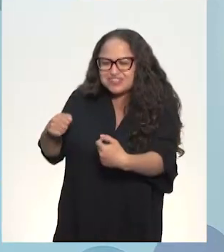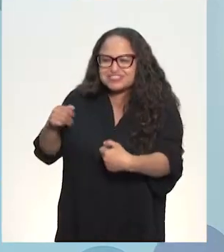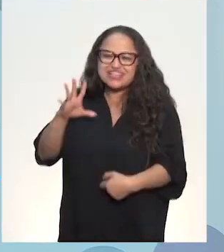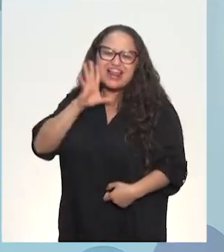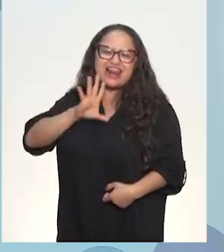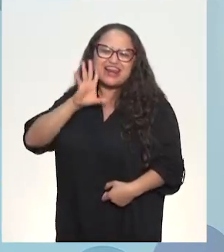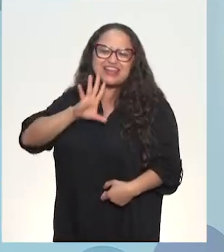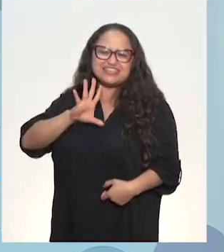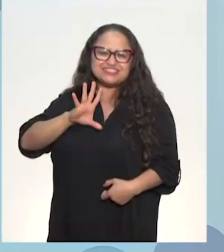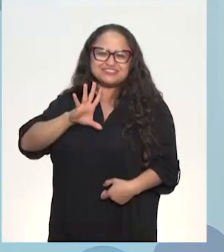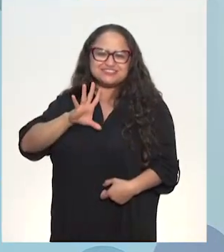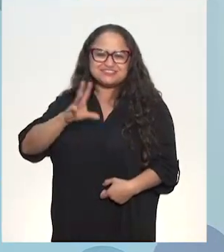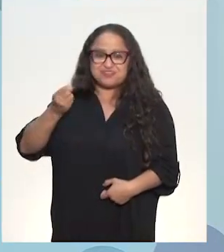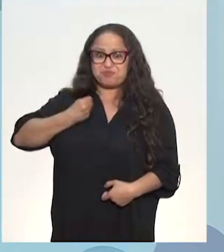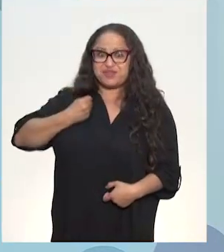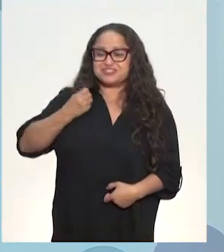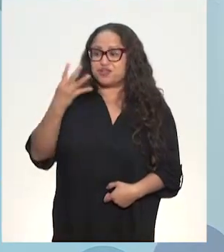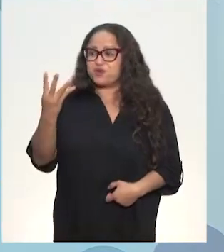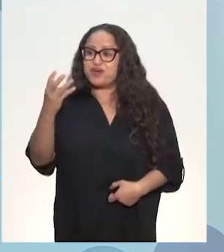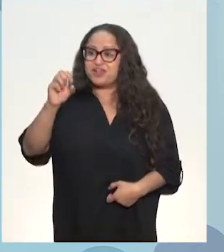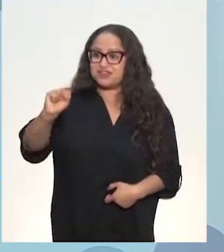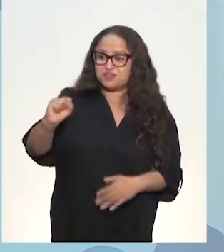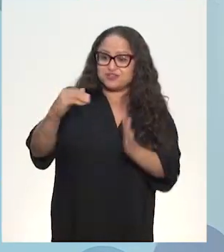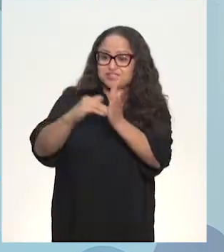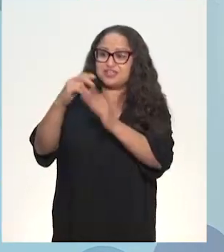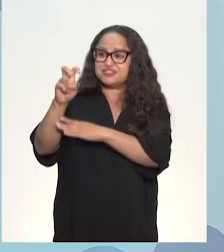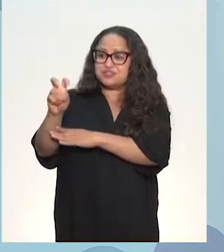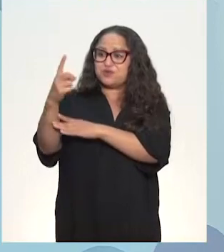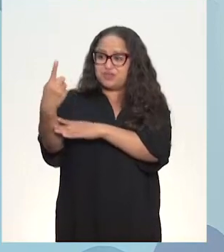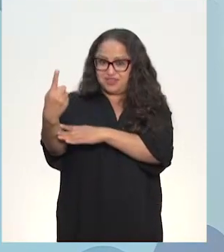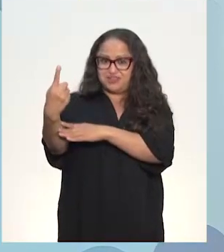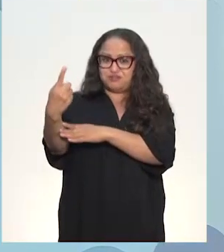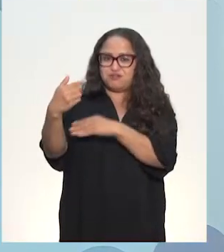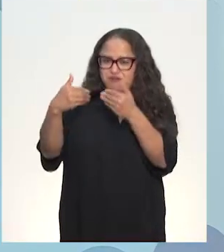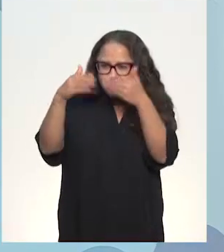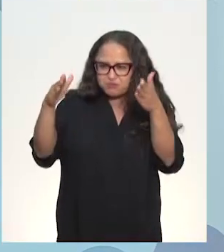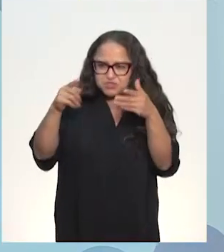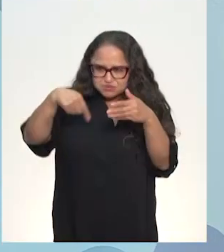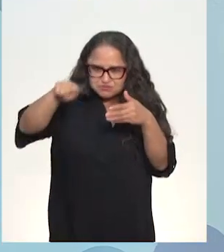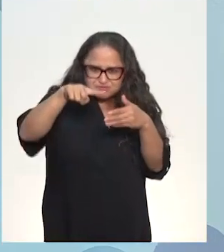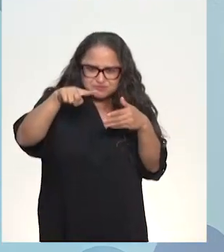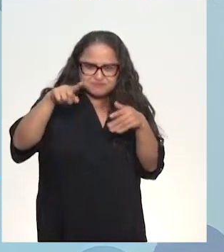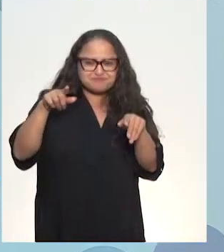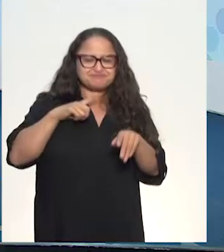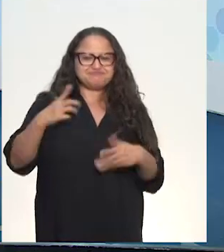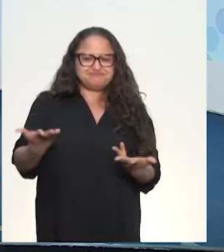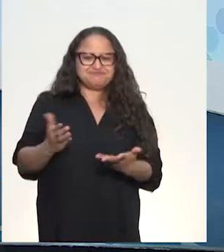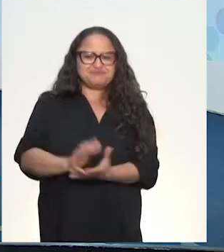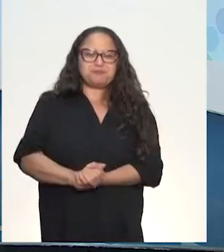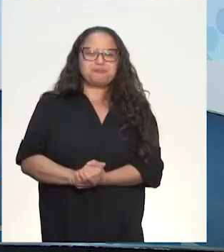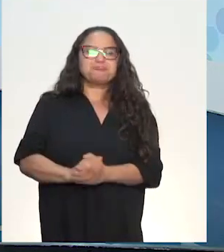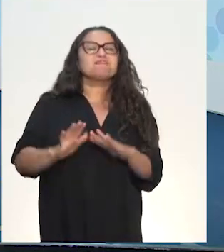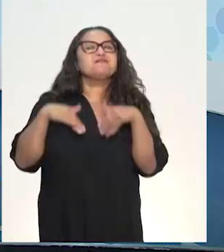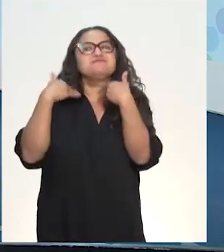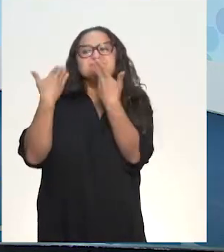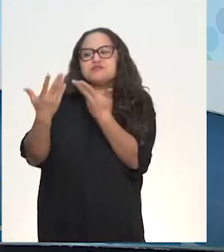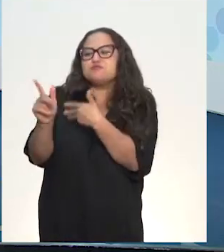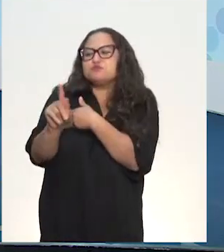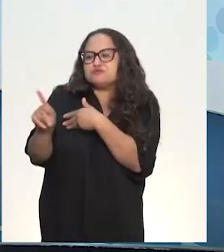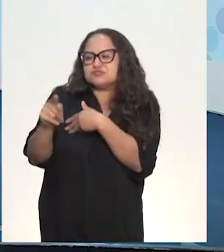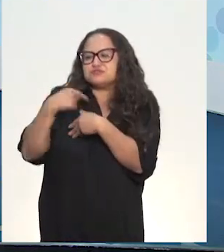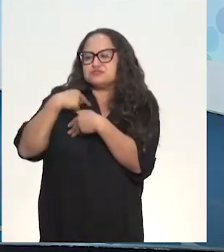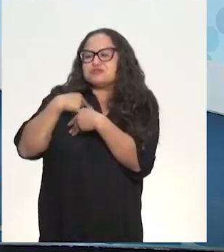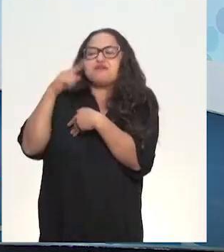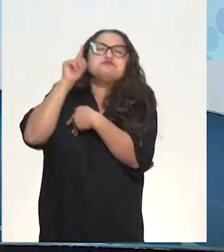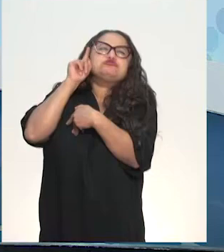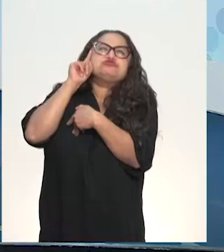a página 48 a 51, agora sim, 48 a 51, abre aí que a gente vai nessas páginas. E olha, professora Fabiana, tem dias que a gente acorda